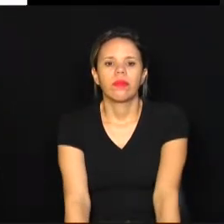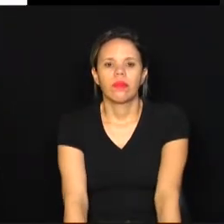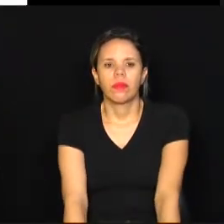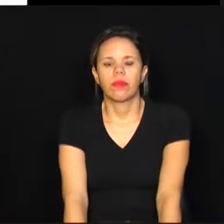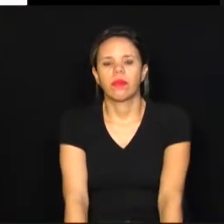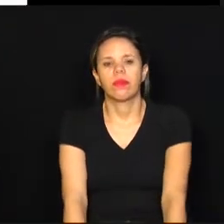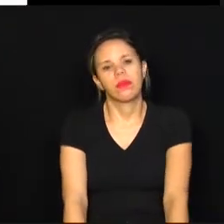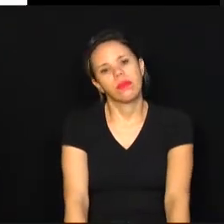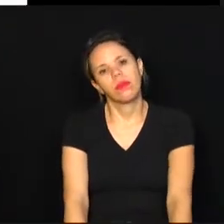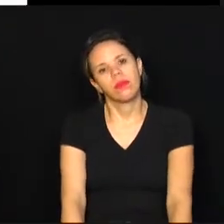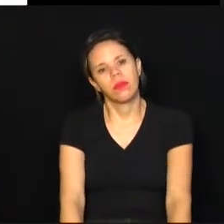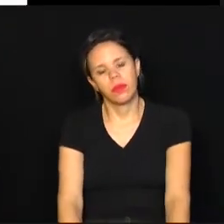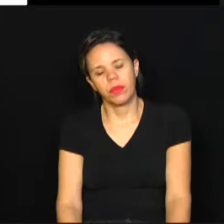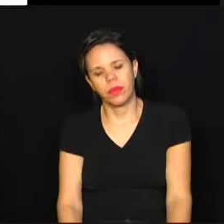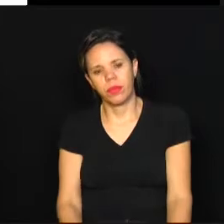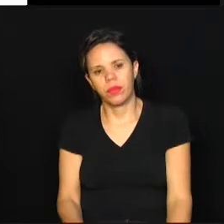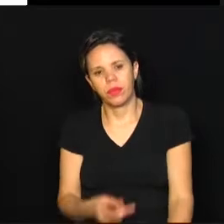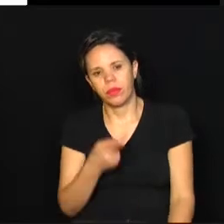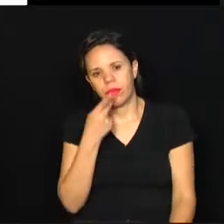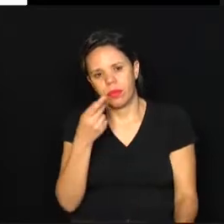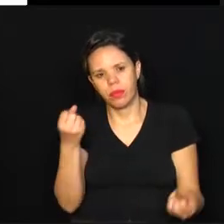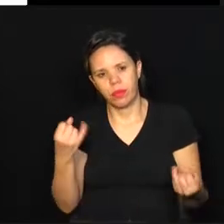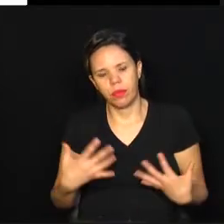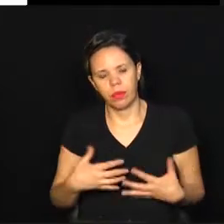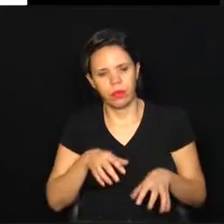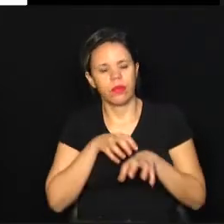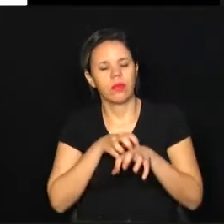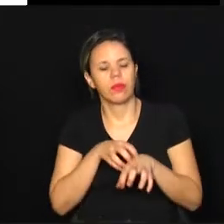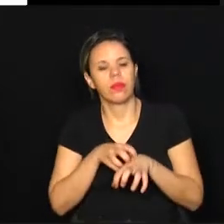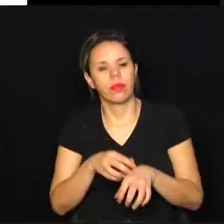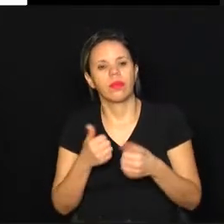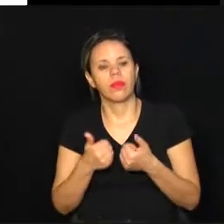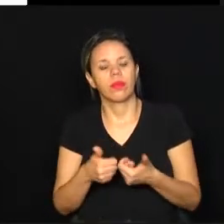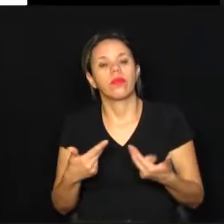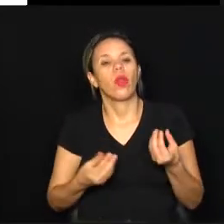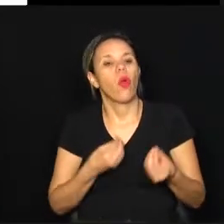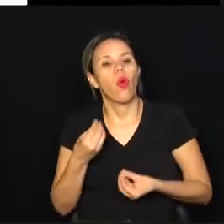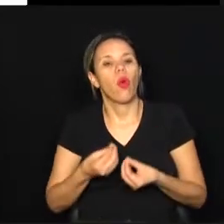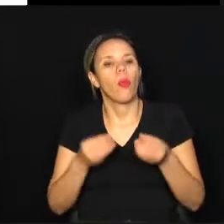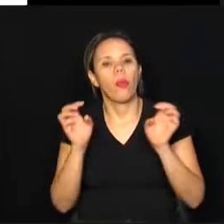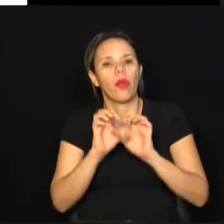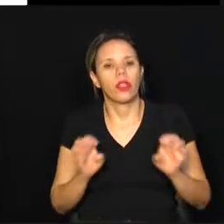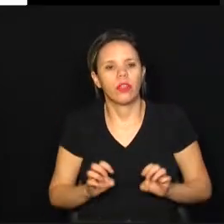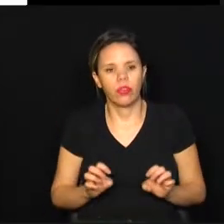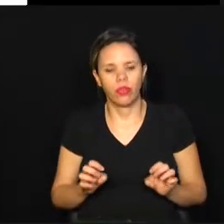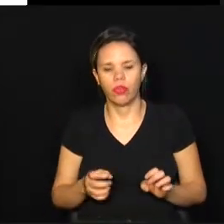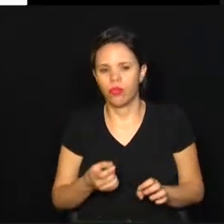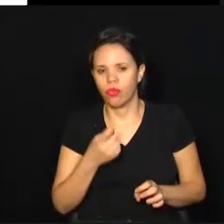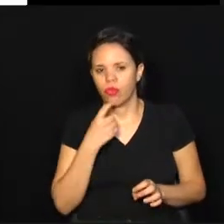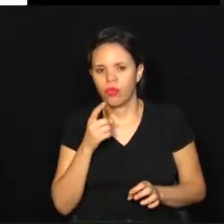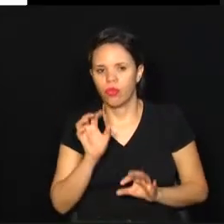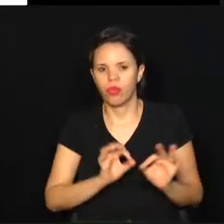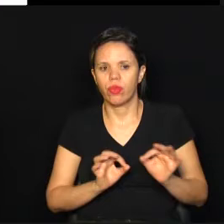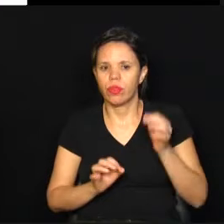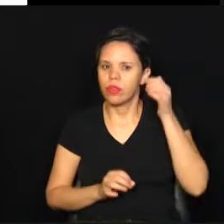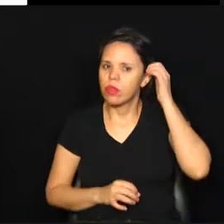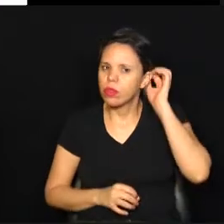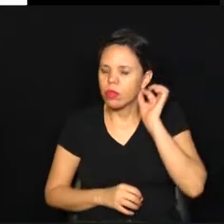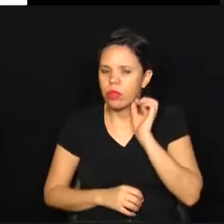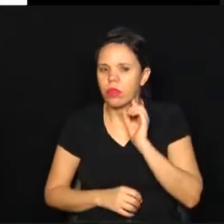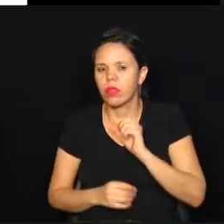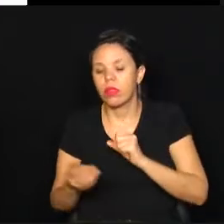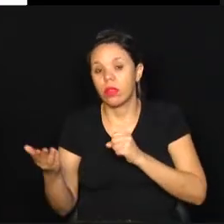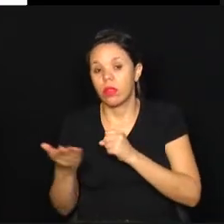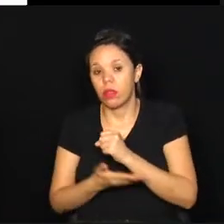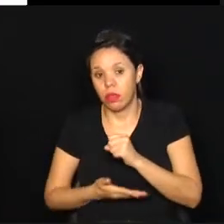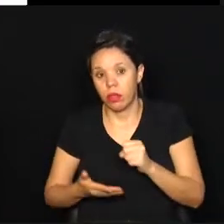E aí, para a gente falar um pouco do transporte, né? Como é que a estrutura do transporte de Campinas foi organizada?